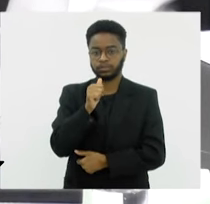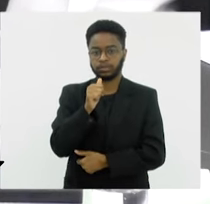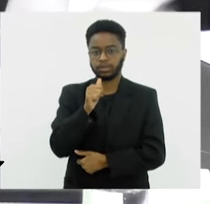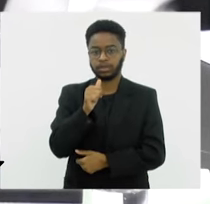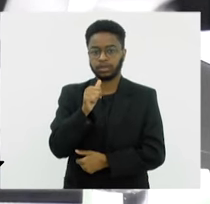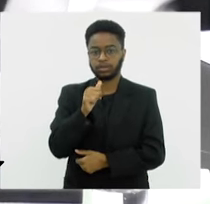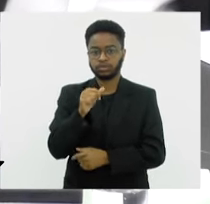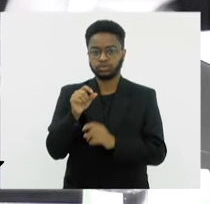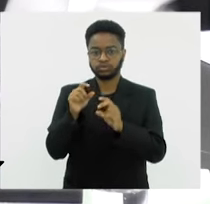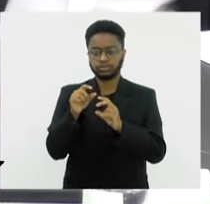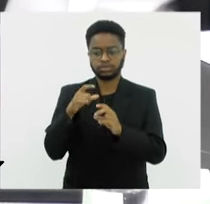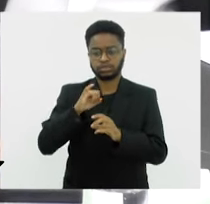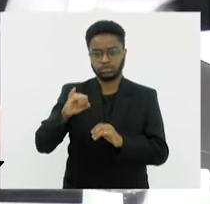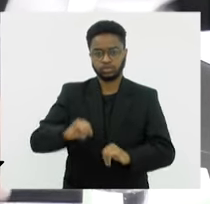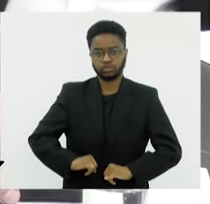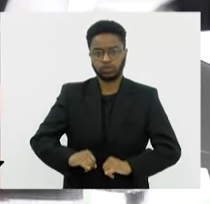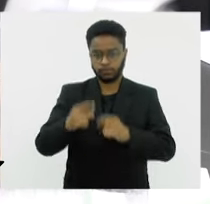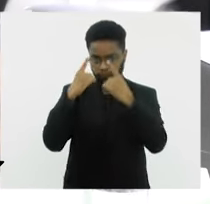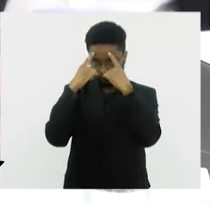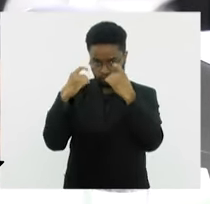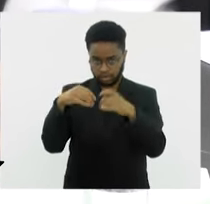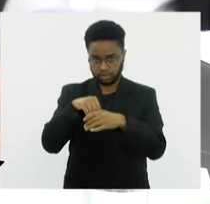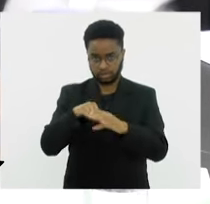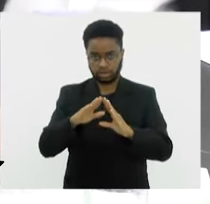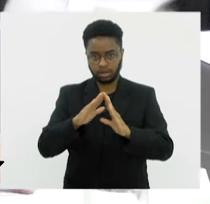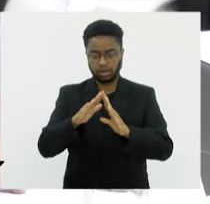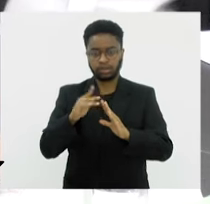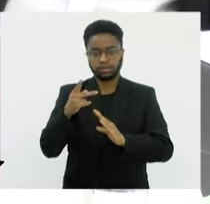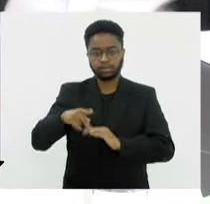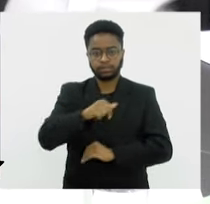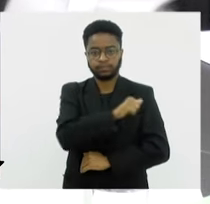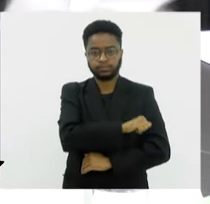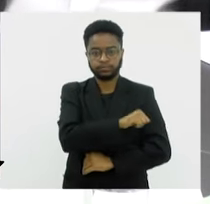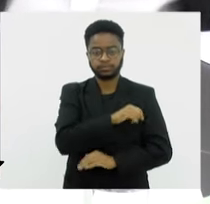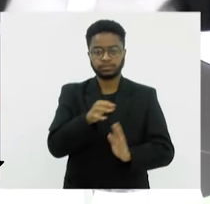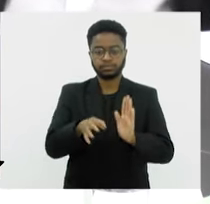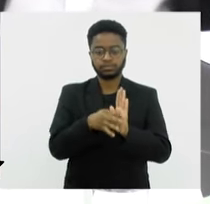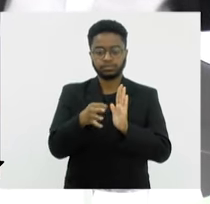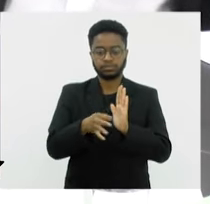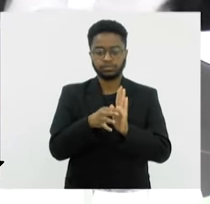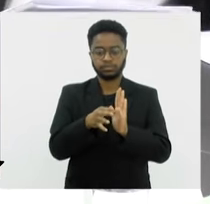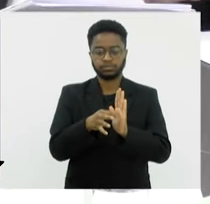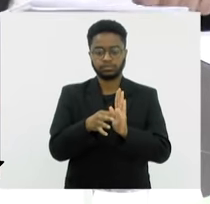âmbito do Estado do Rio de Janeiro. O parecer é pela